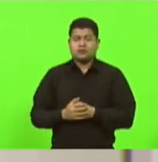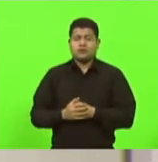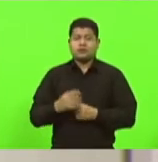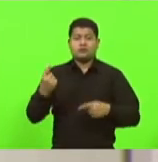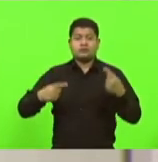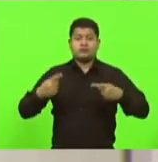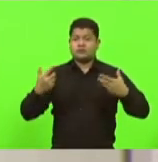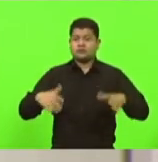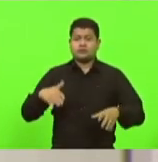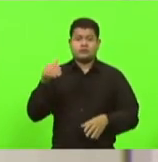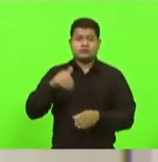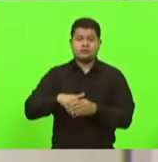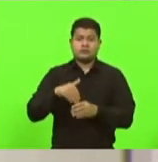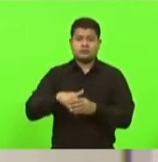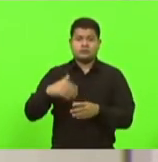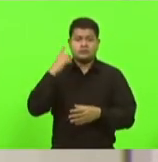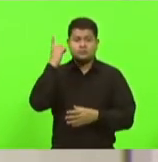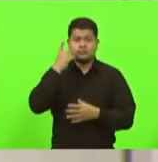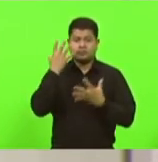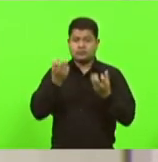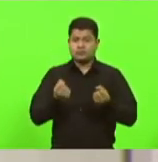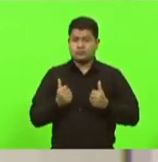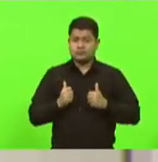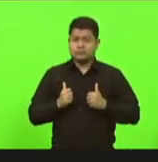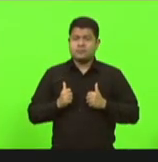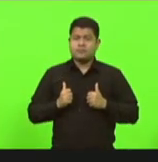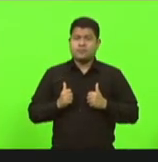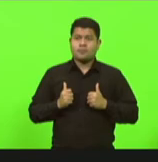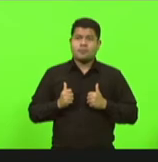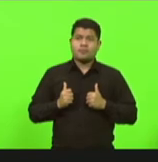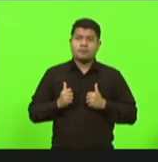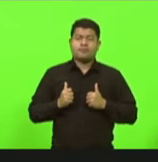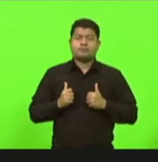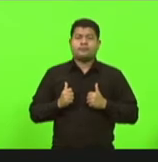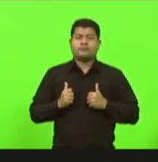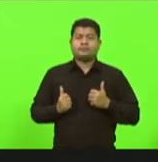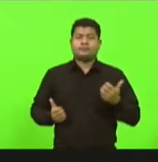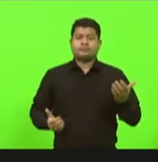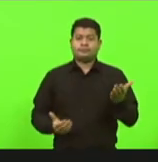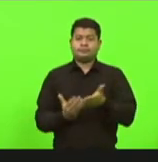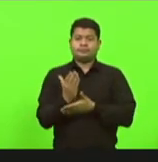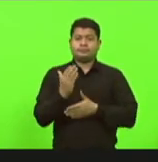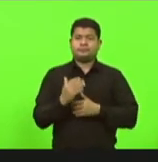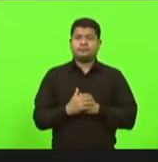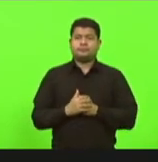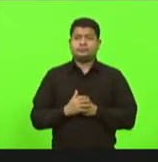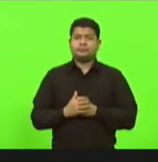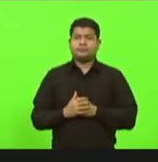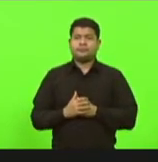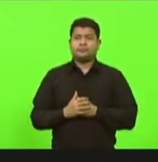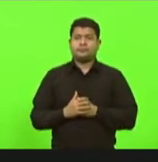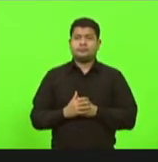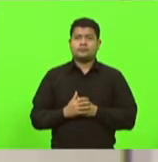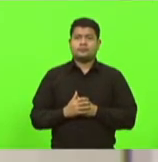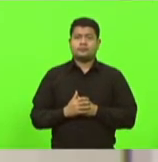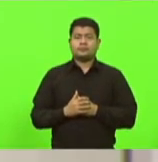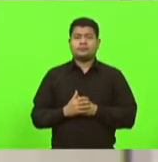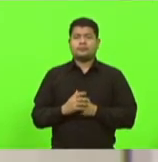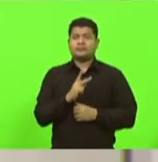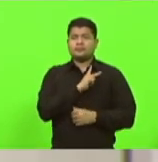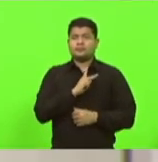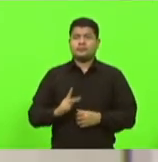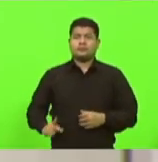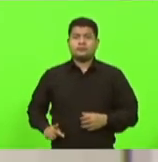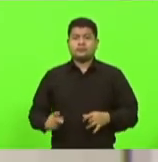Não havendo quem queira discutir, em votação. Aprovado. Esta presidência